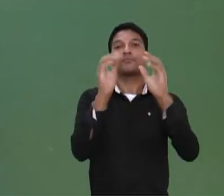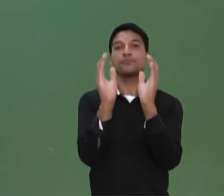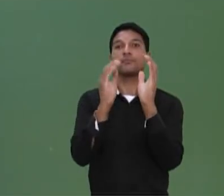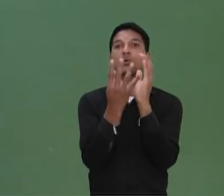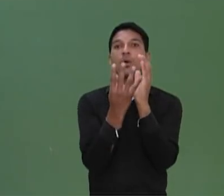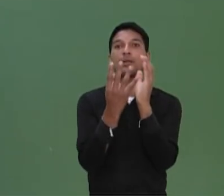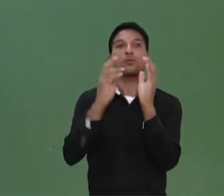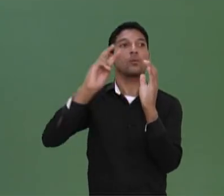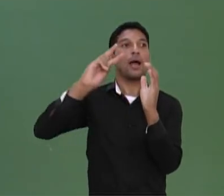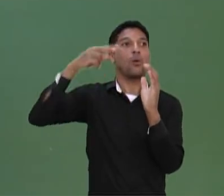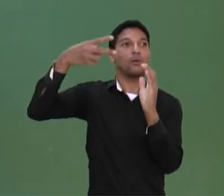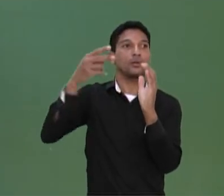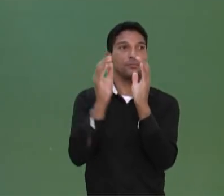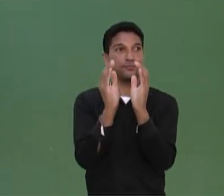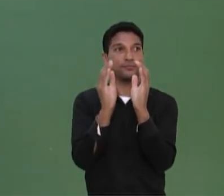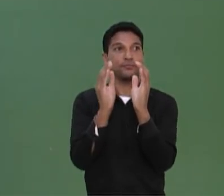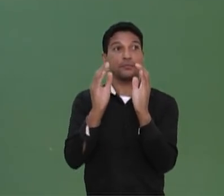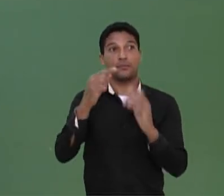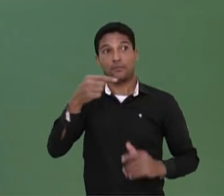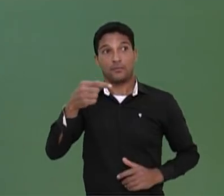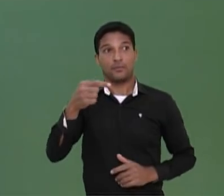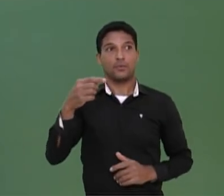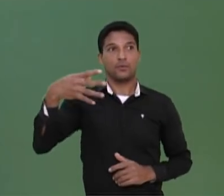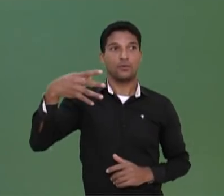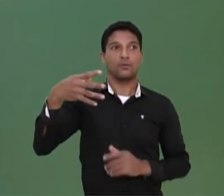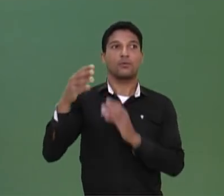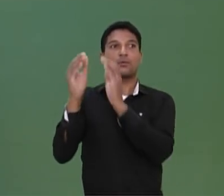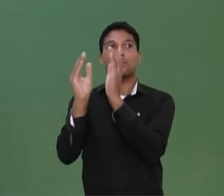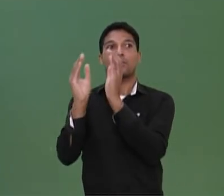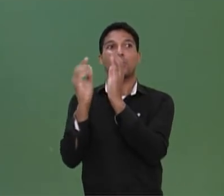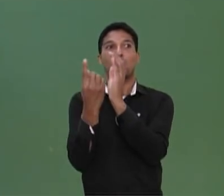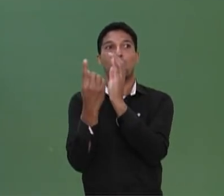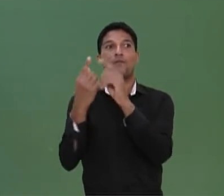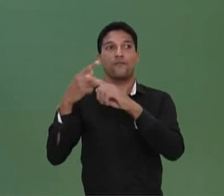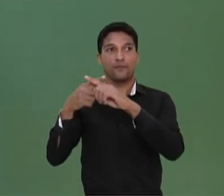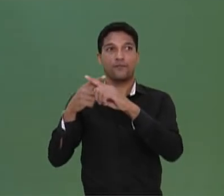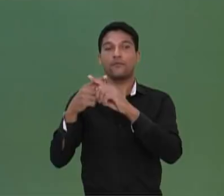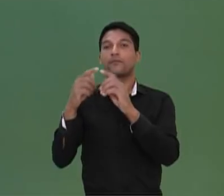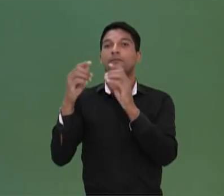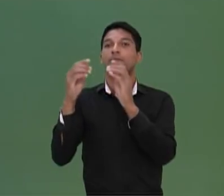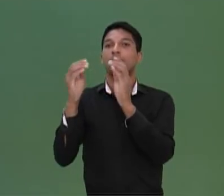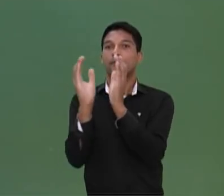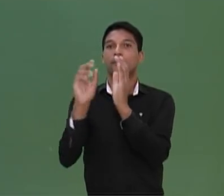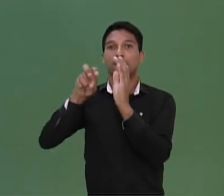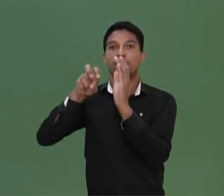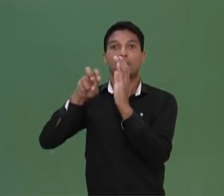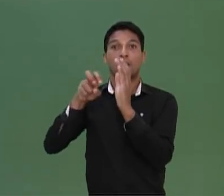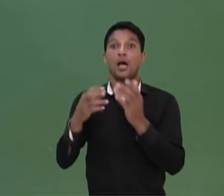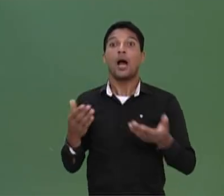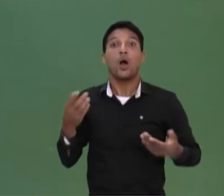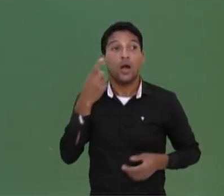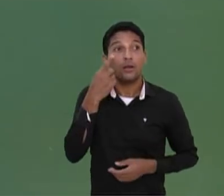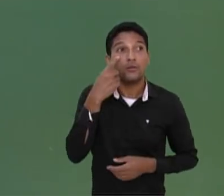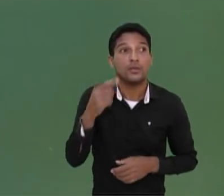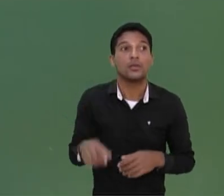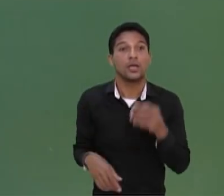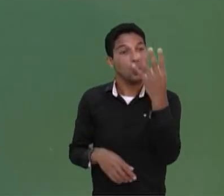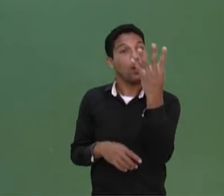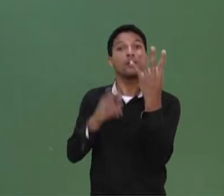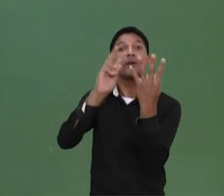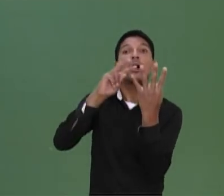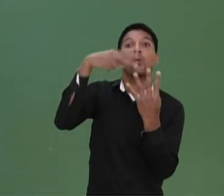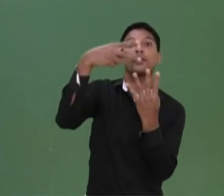Delta vai ser igual. 4 ao quadrado, 16, menos 4 vezes menos 1 dá 4,